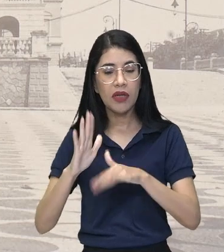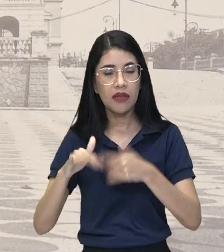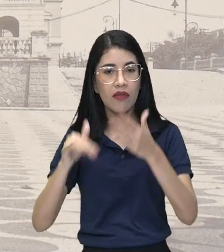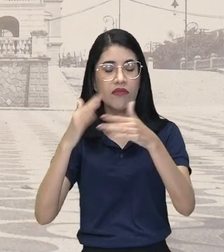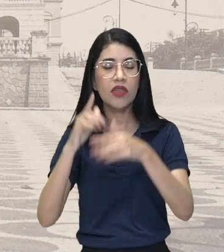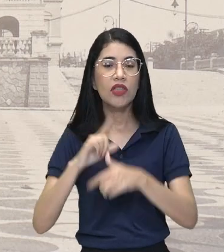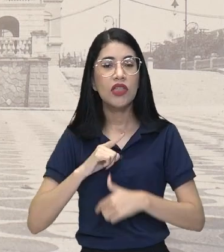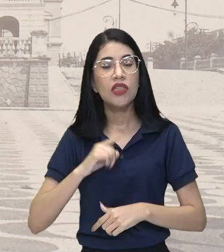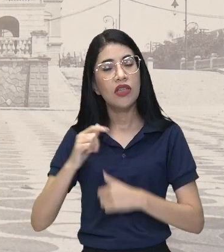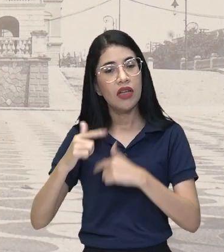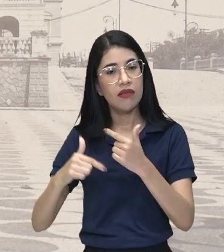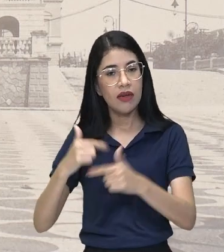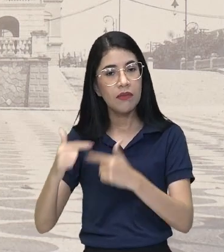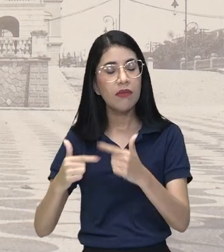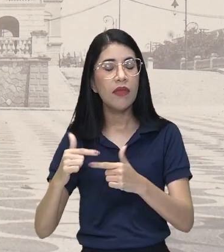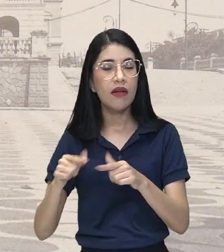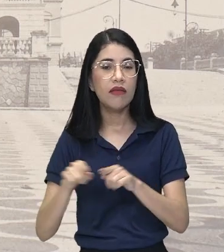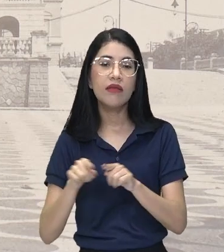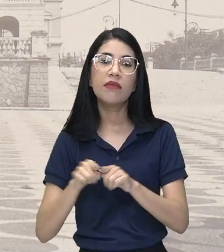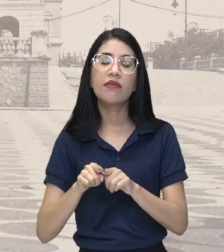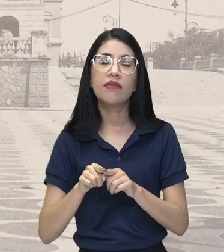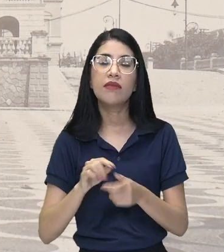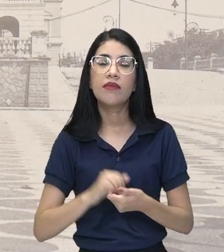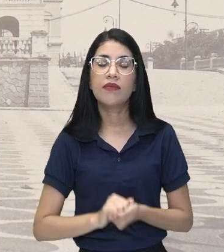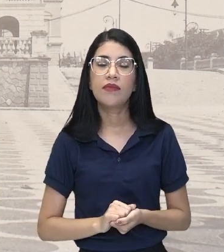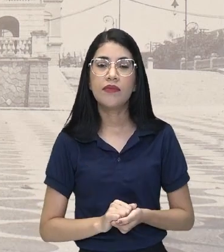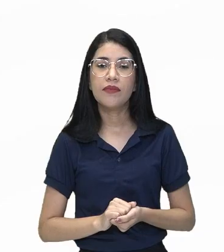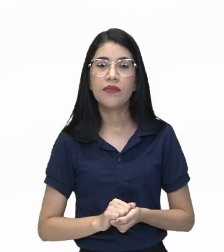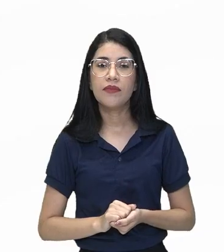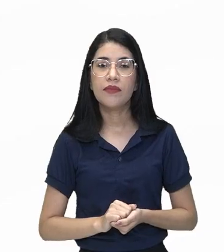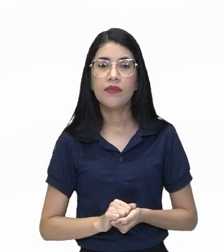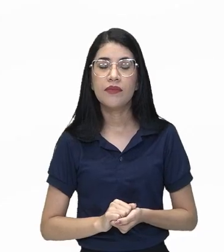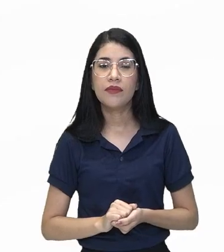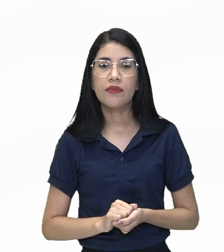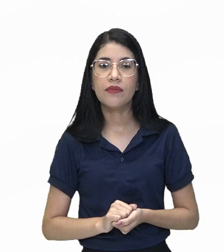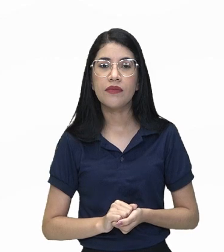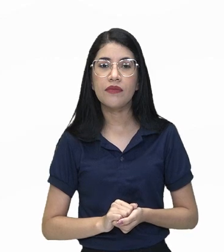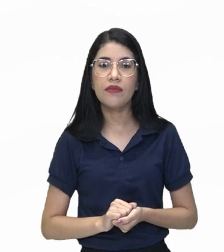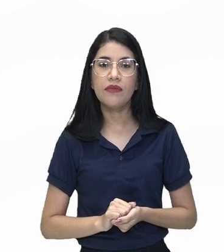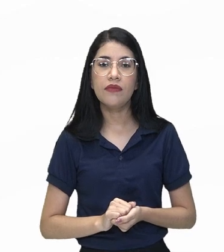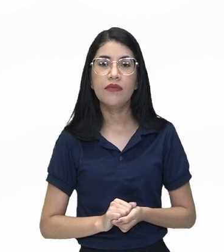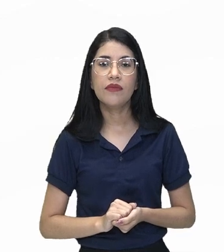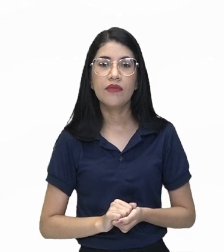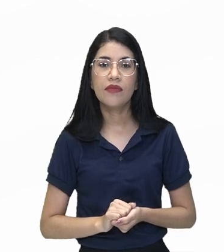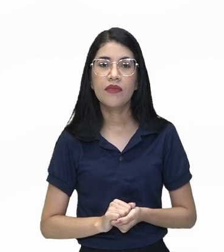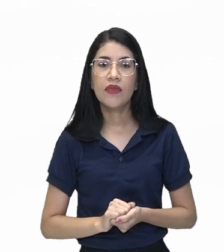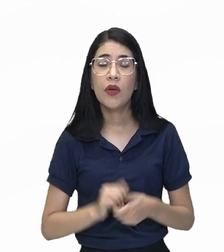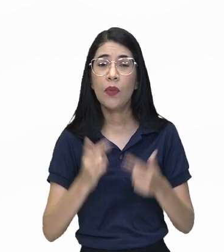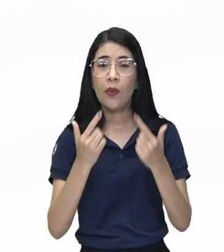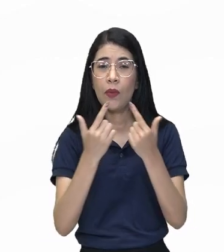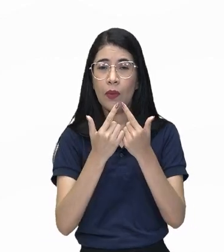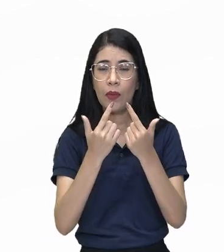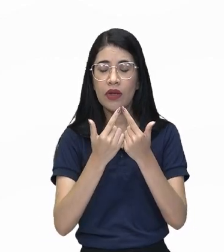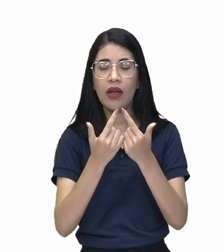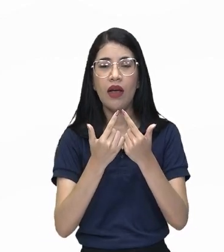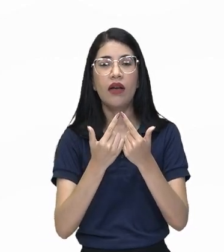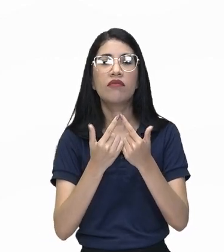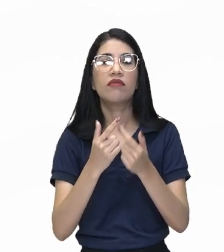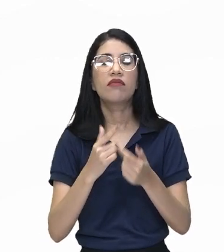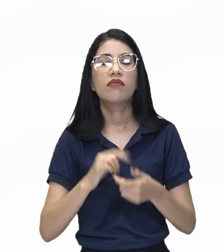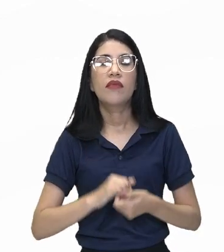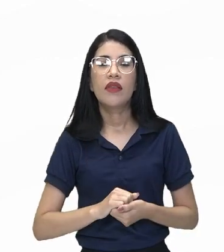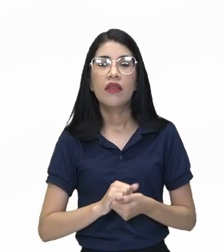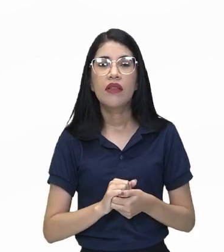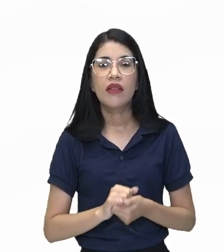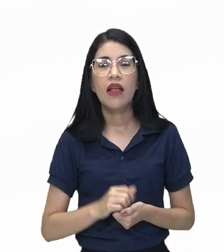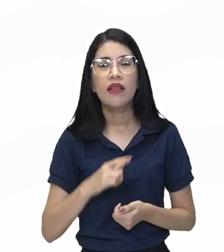emprego e a questão da fartura econômica. Continuando, o teatro que impera, né, nas temporadas